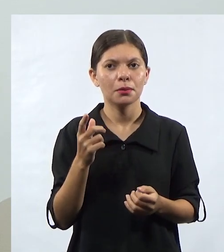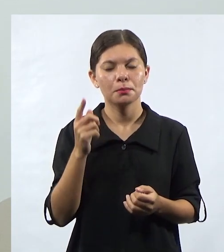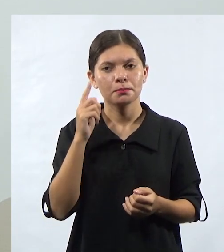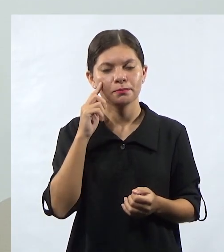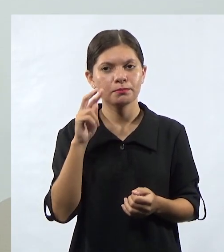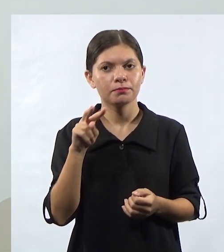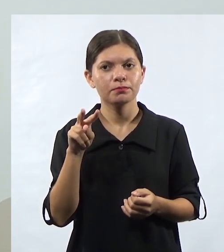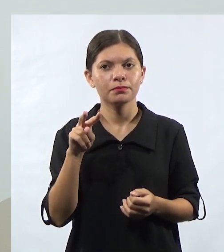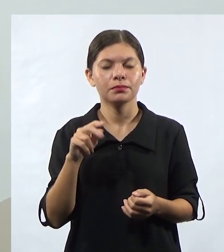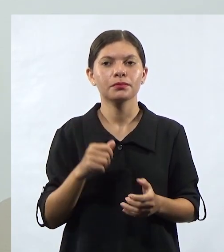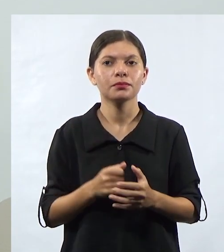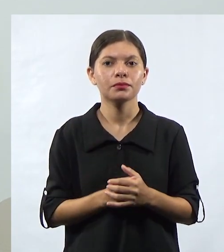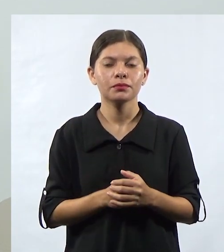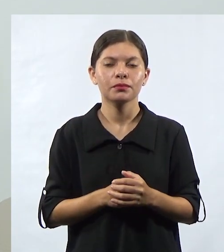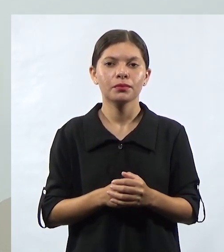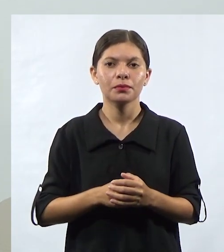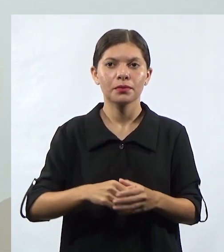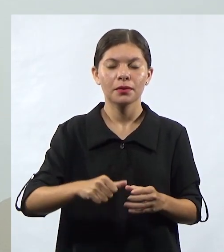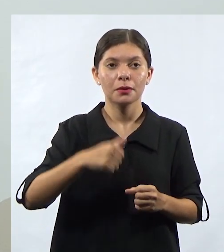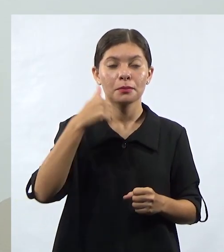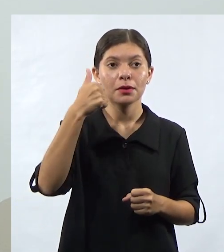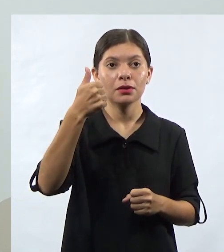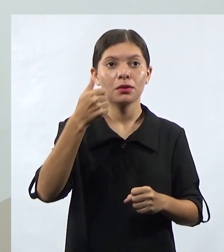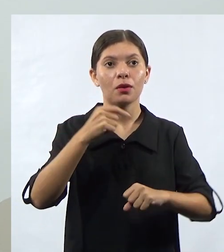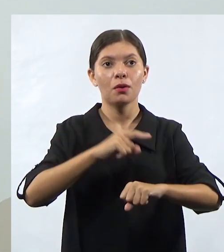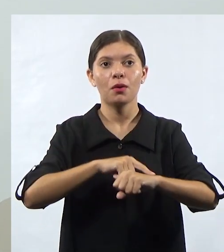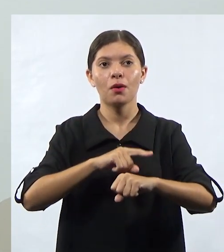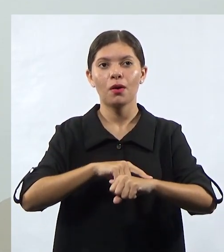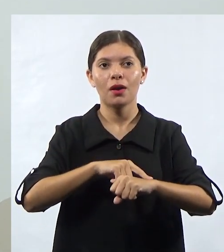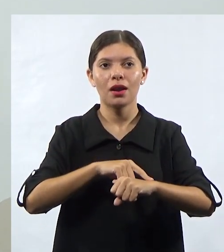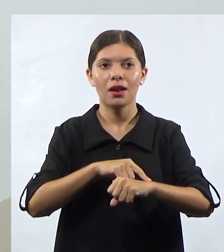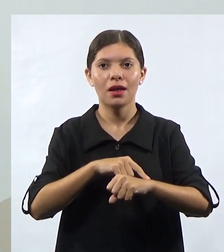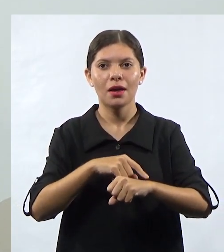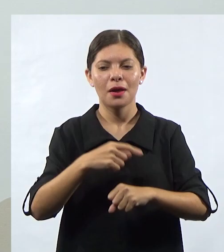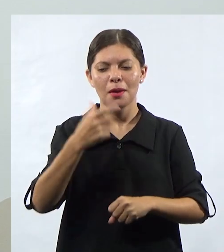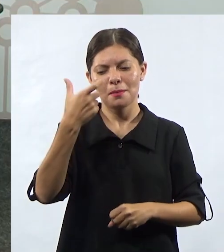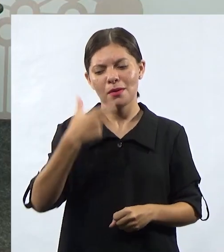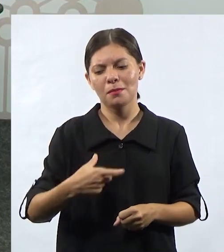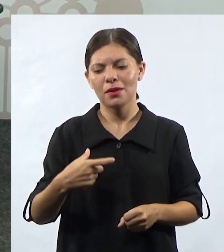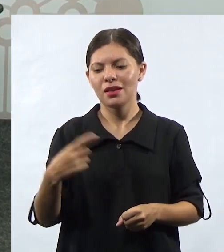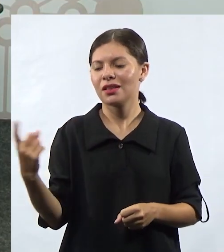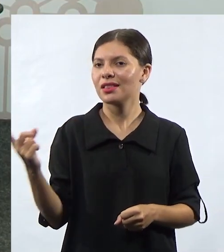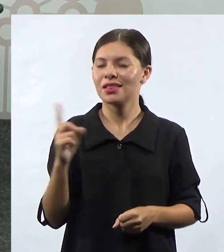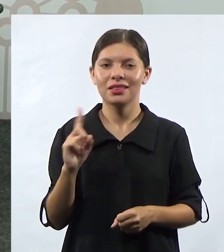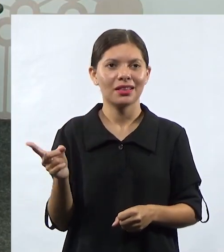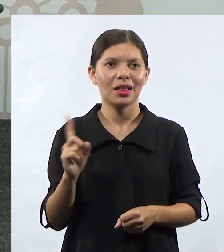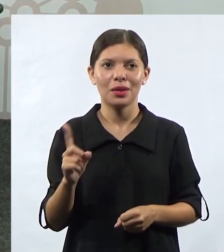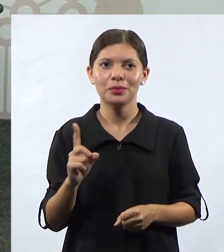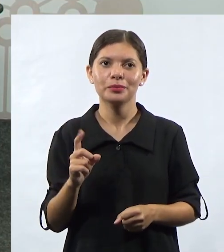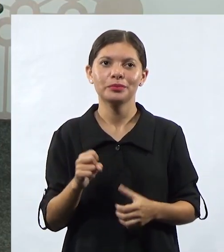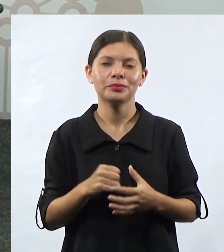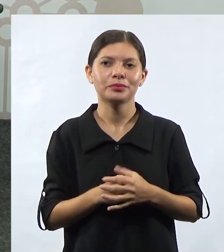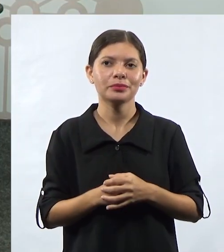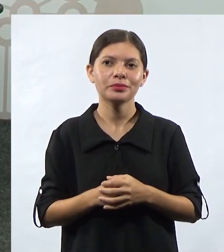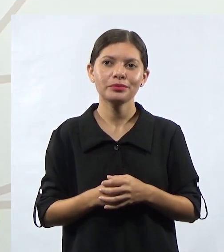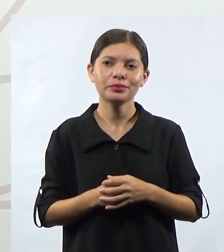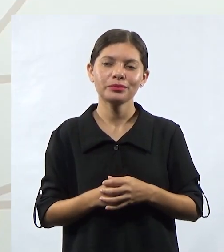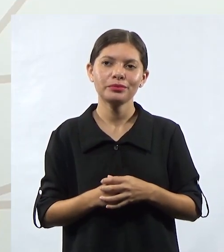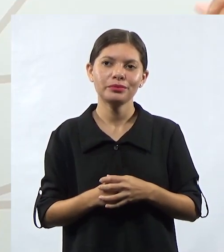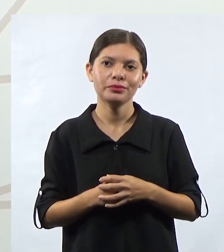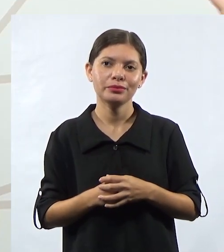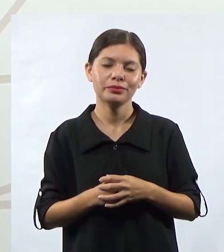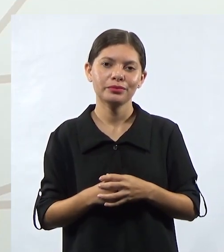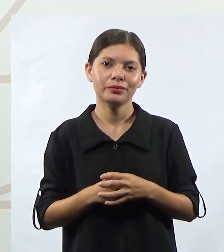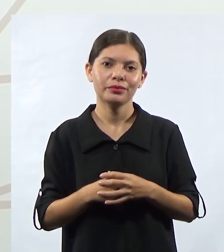tentar ser no melhor horário, não para você, moderador e assistente e o grupo que